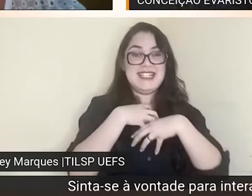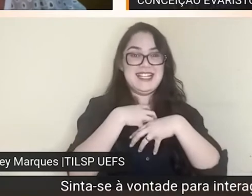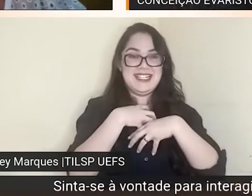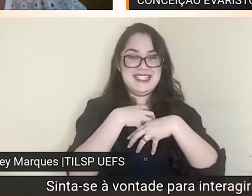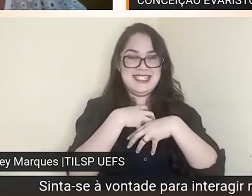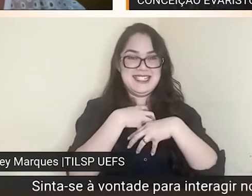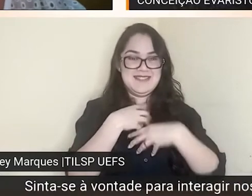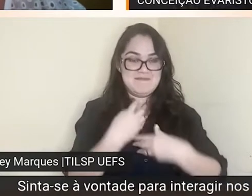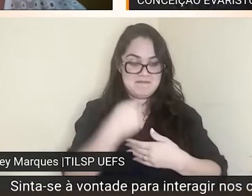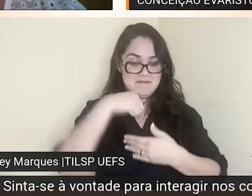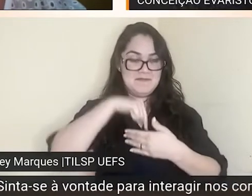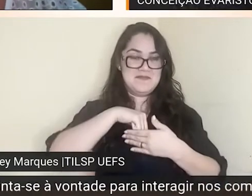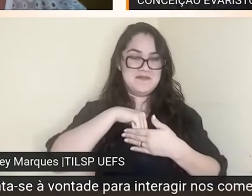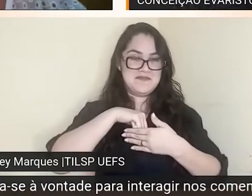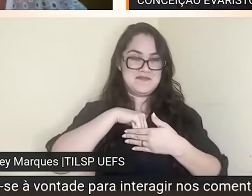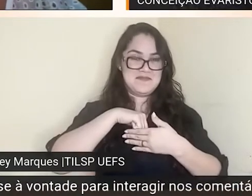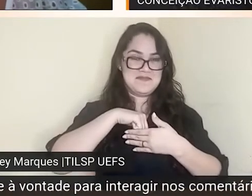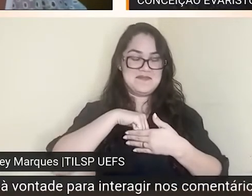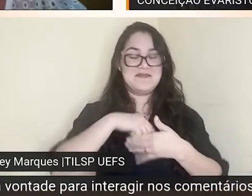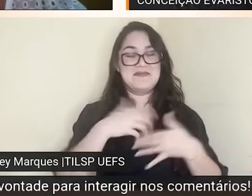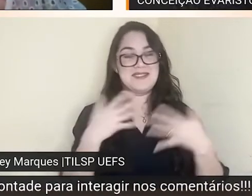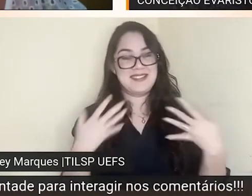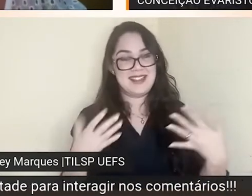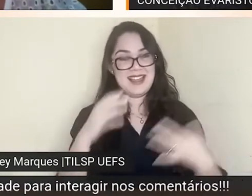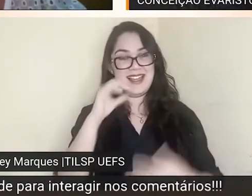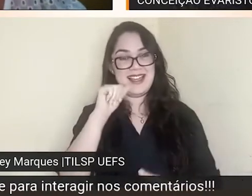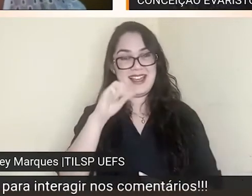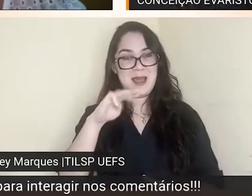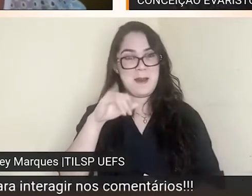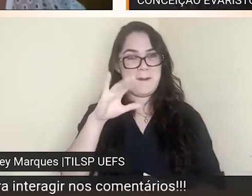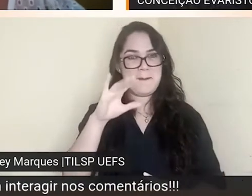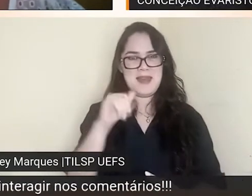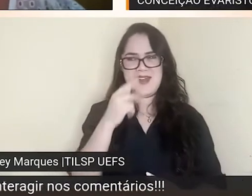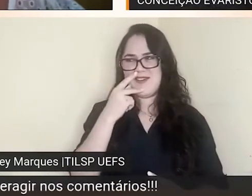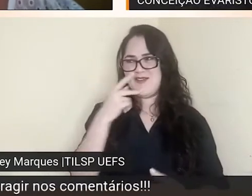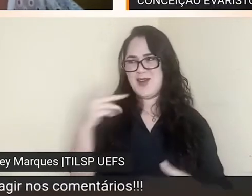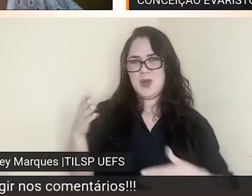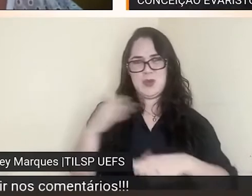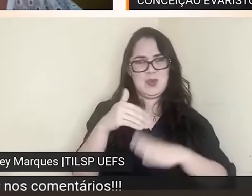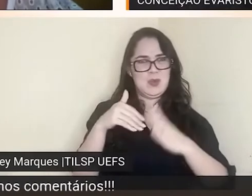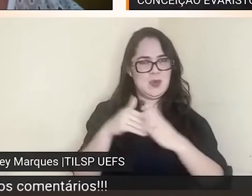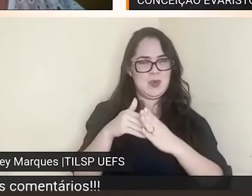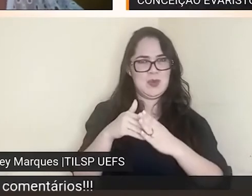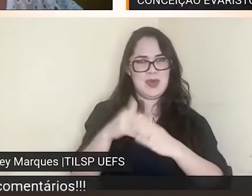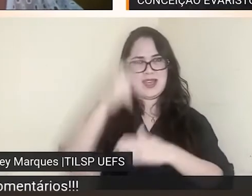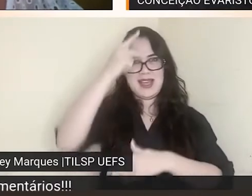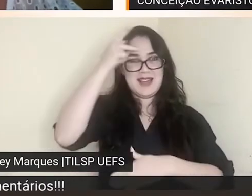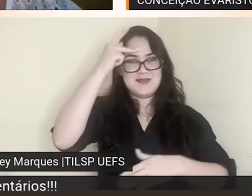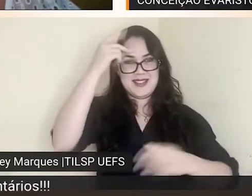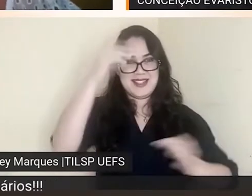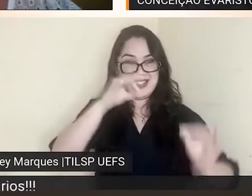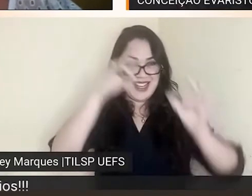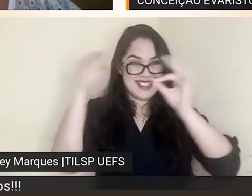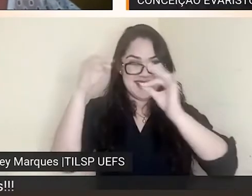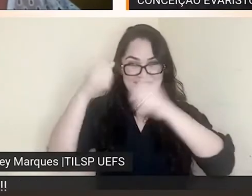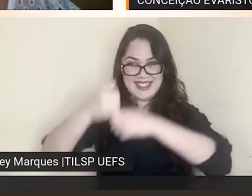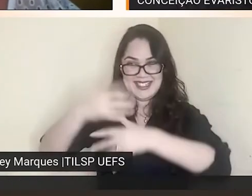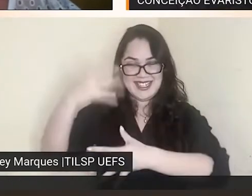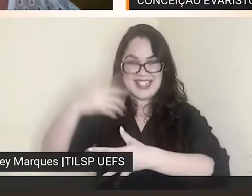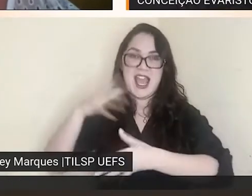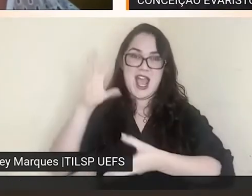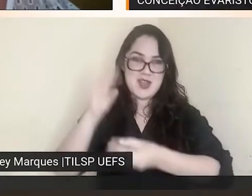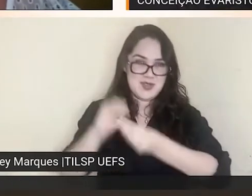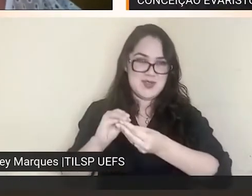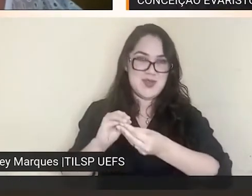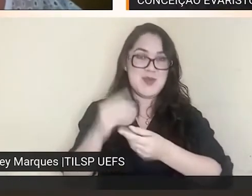e nos acalenta. Então, Camila diz tudo o que as outras pessoas que estão aqui no chat, eu resumiria, né? É uma